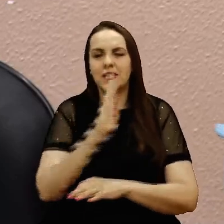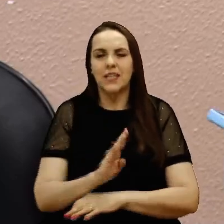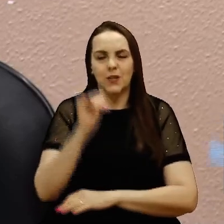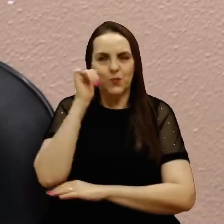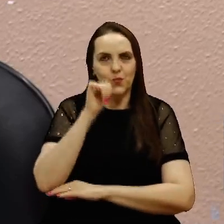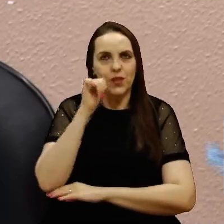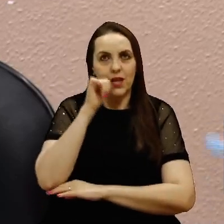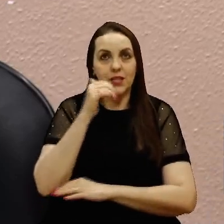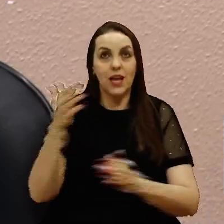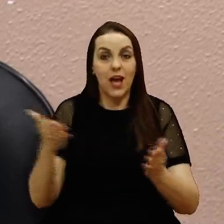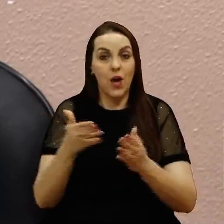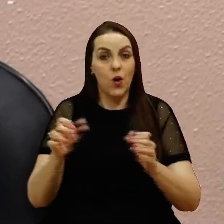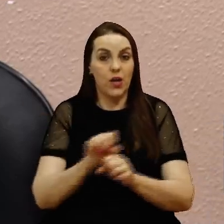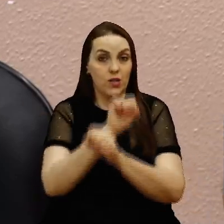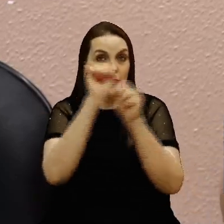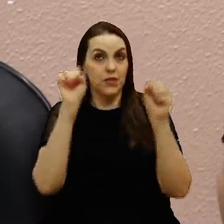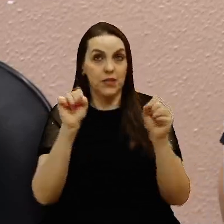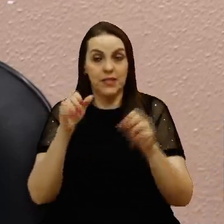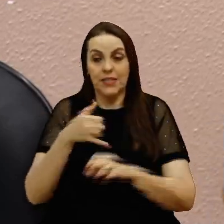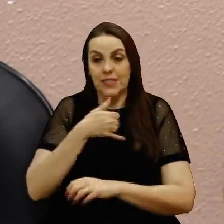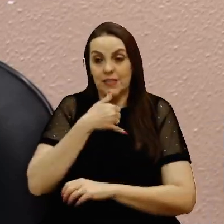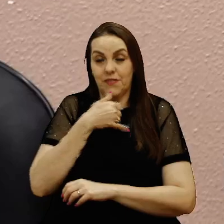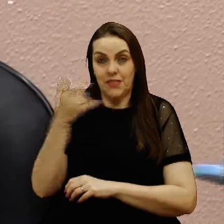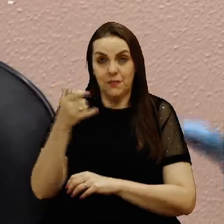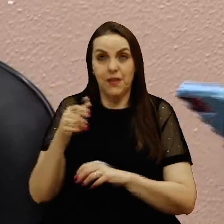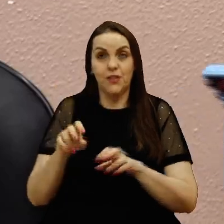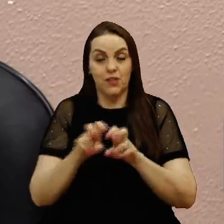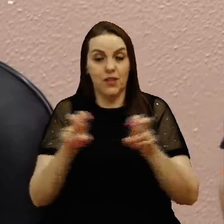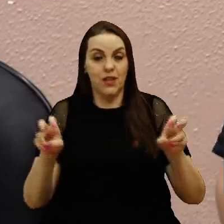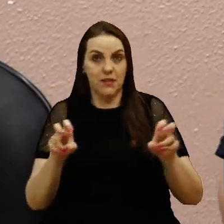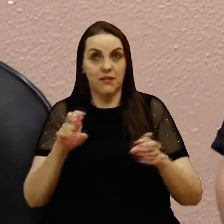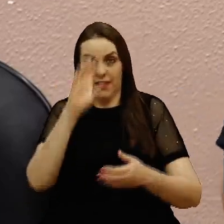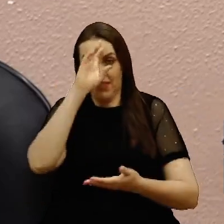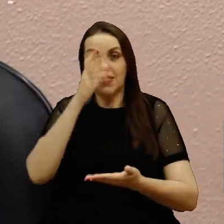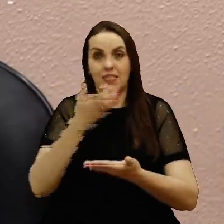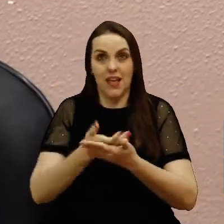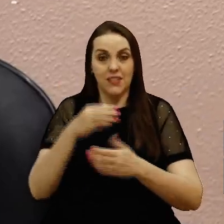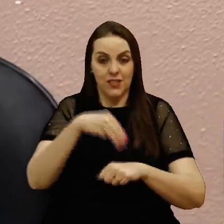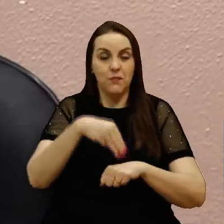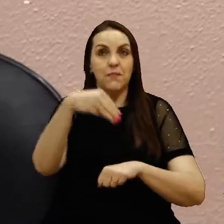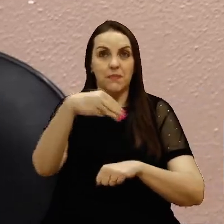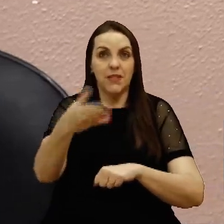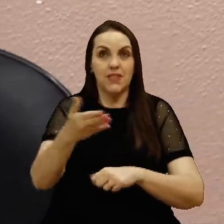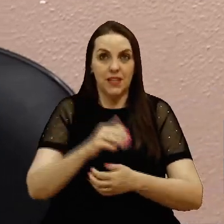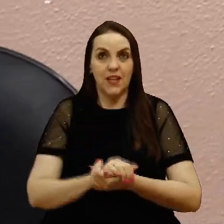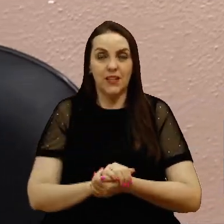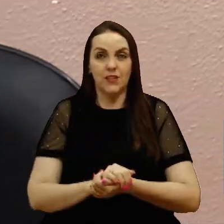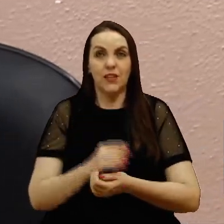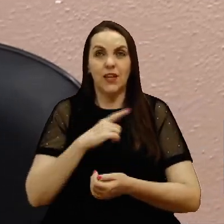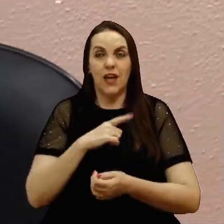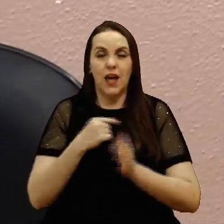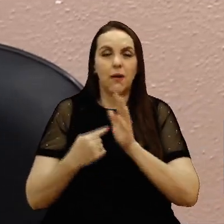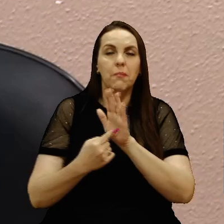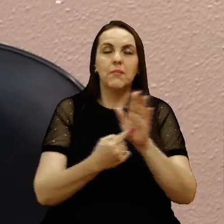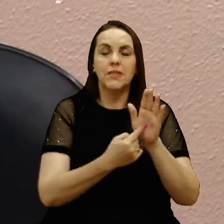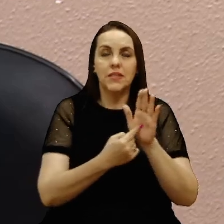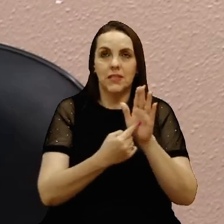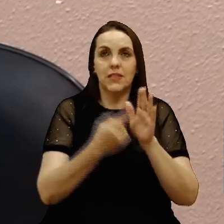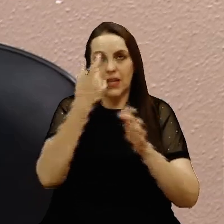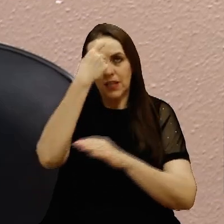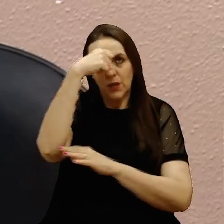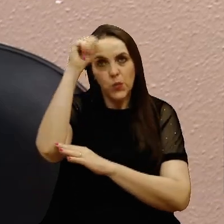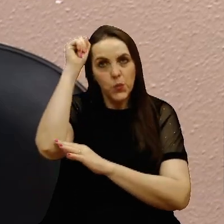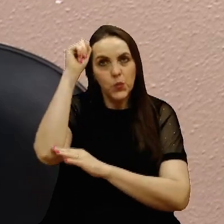manhã, infelizmente, não vou poder estar presente na banca do mestrado dela porque estou aqui, mas vai apresentar na Universidade de Caxias do Sul